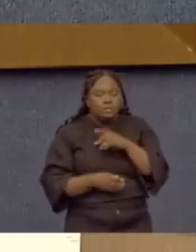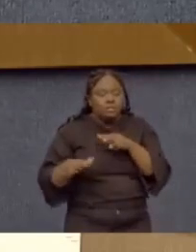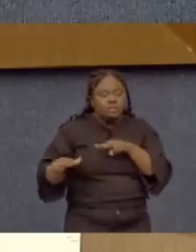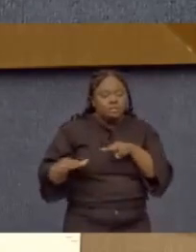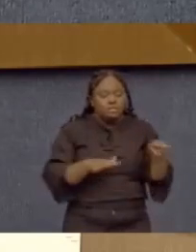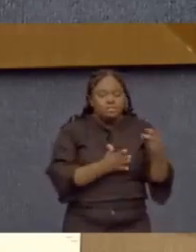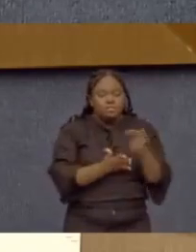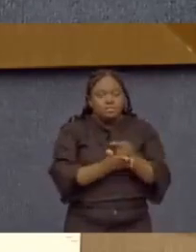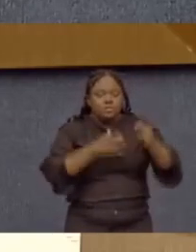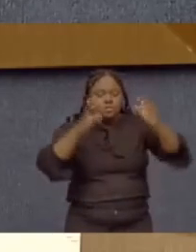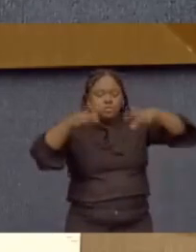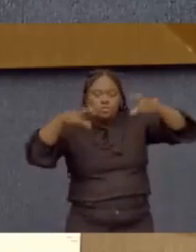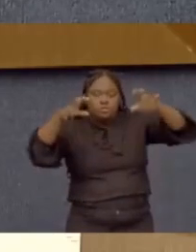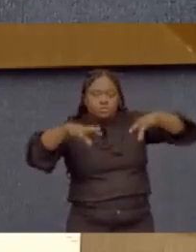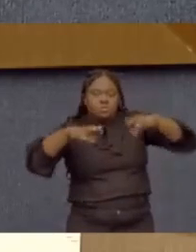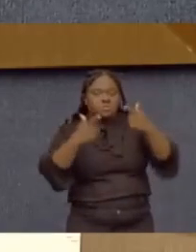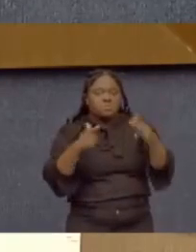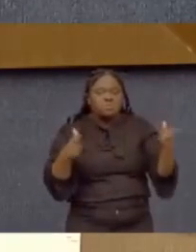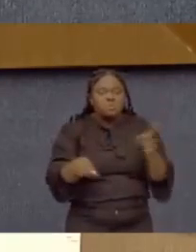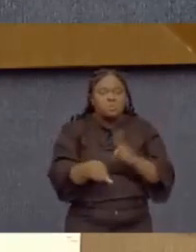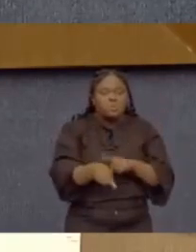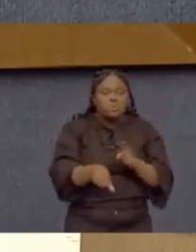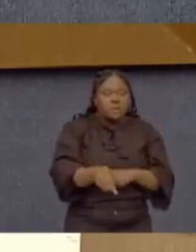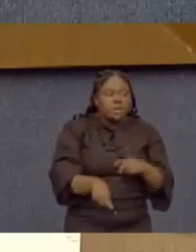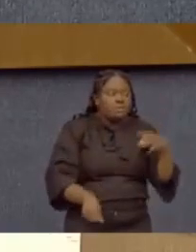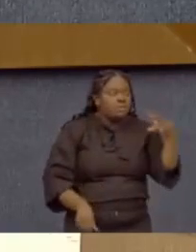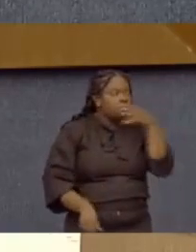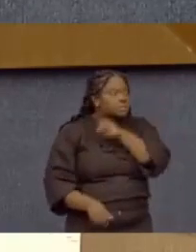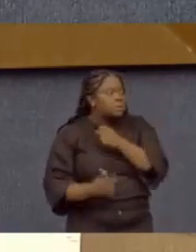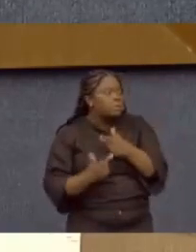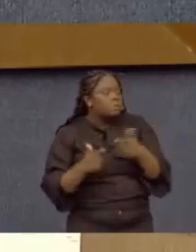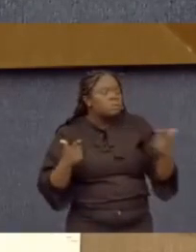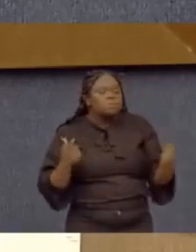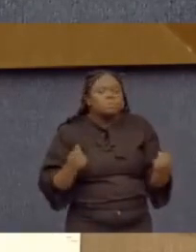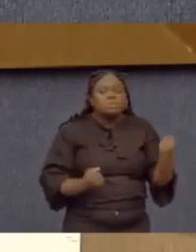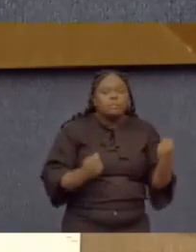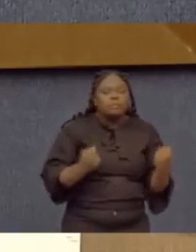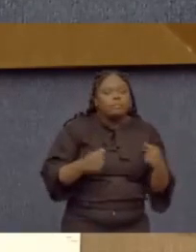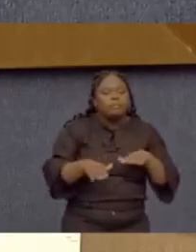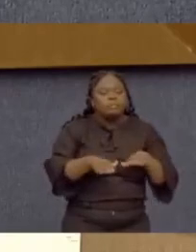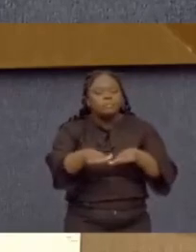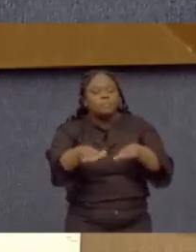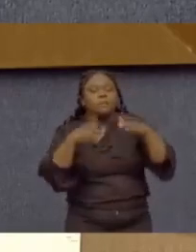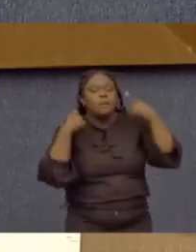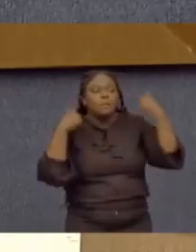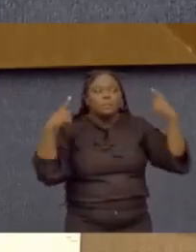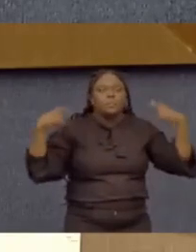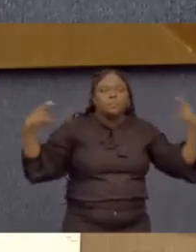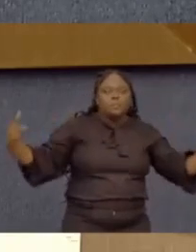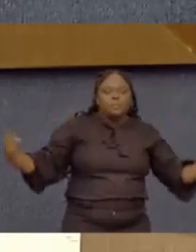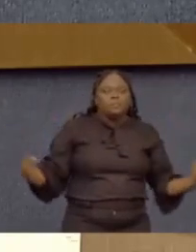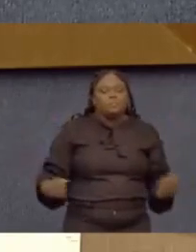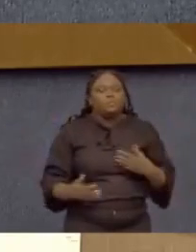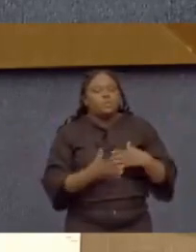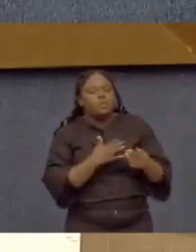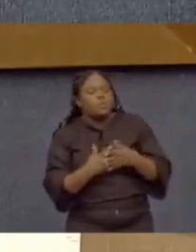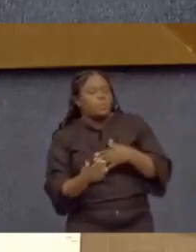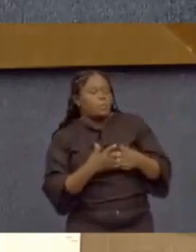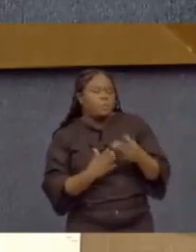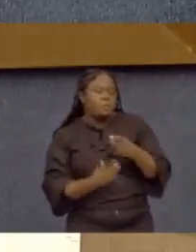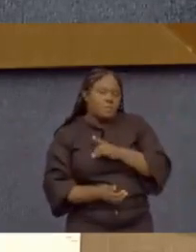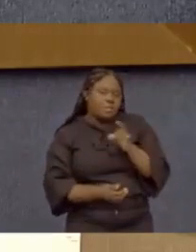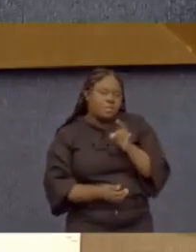materiais. Não existe horário avançado, não existe trânsito, ou barulho, ou ameaça, ou o que quer que seja, qualquer